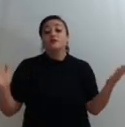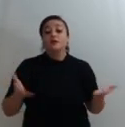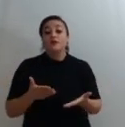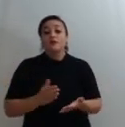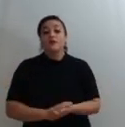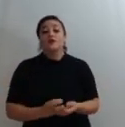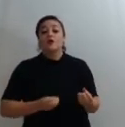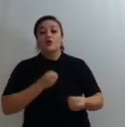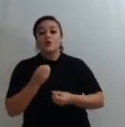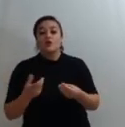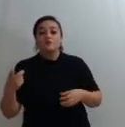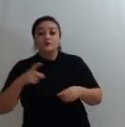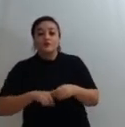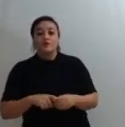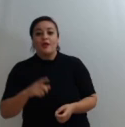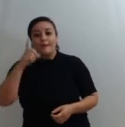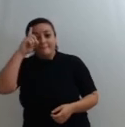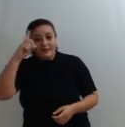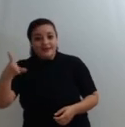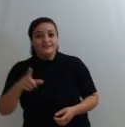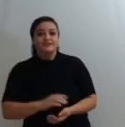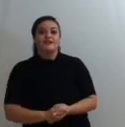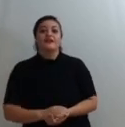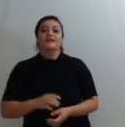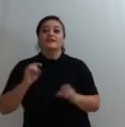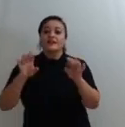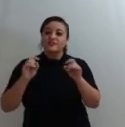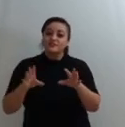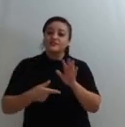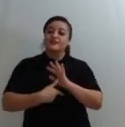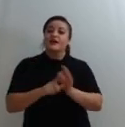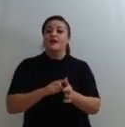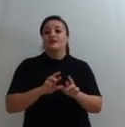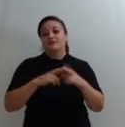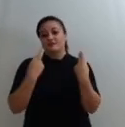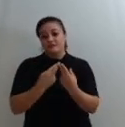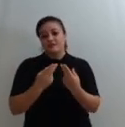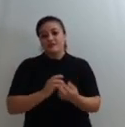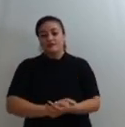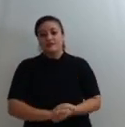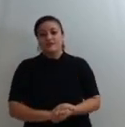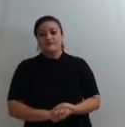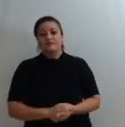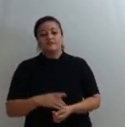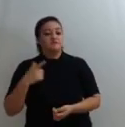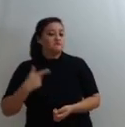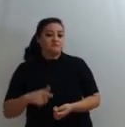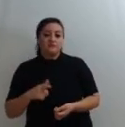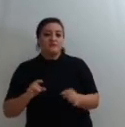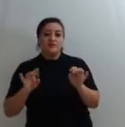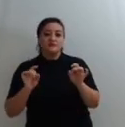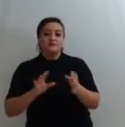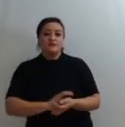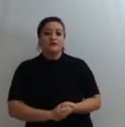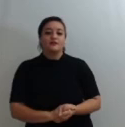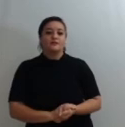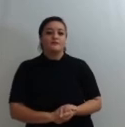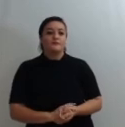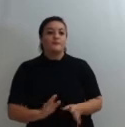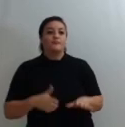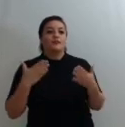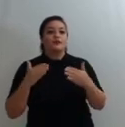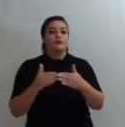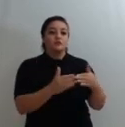pensei até que fosse haver destaque do meu na sessão passada, e não houve. Então, diante desses